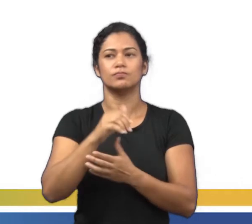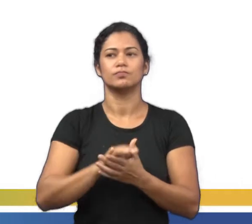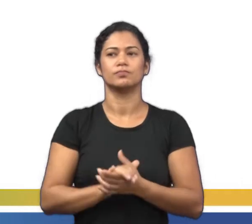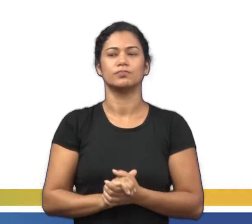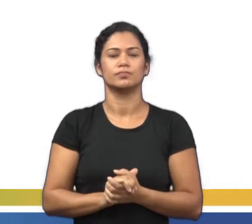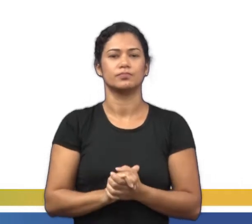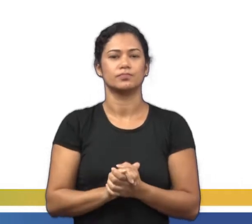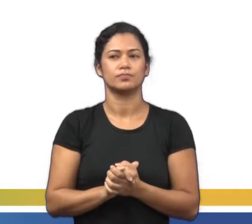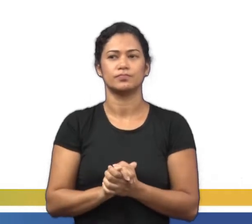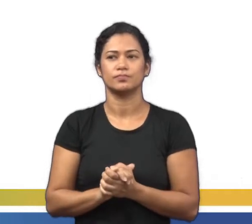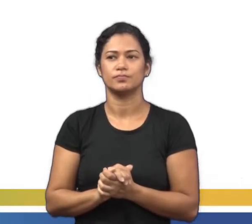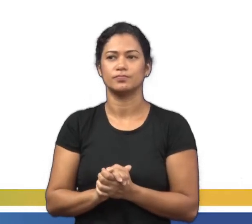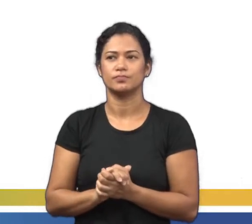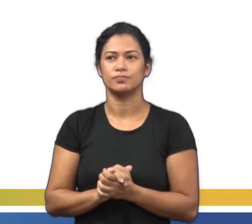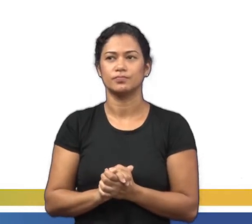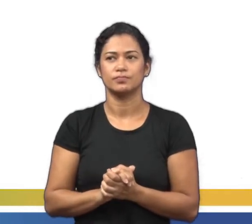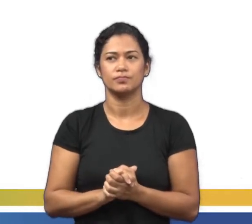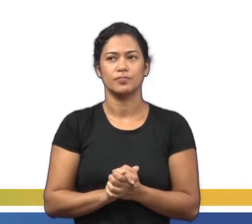tá?